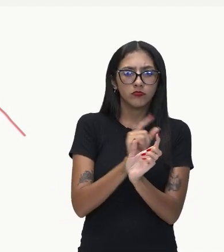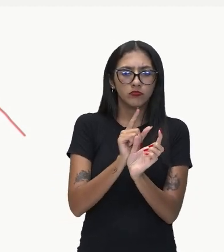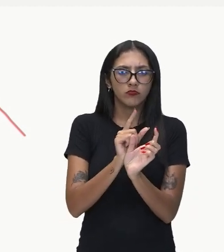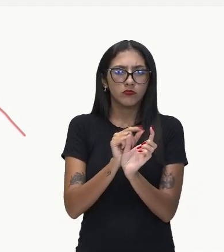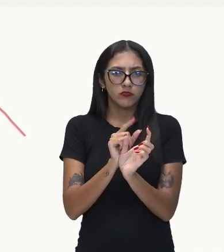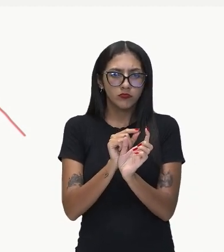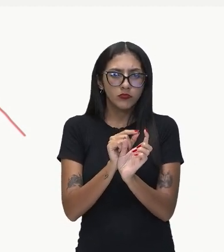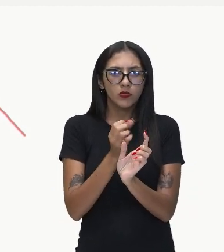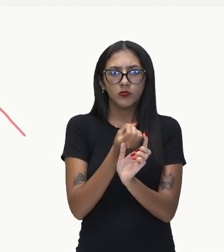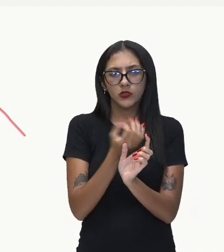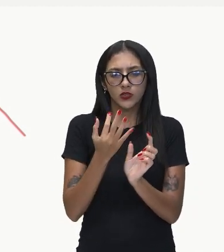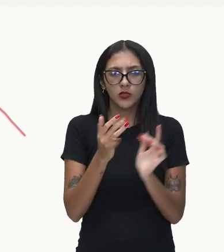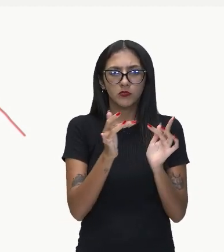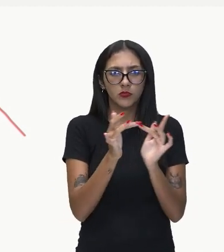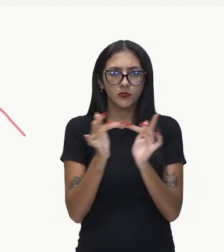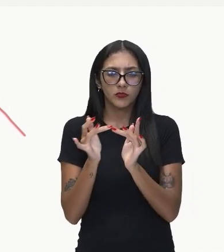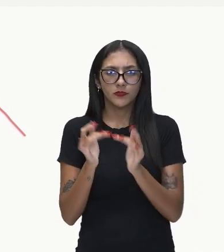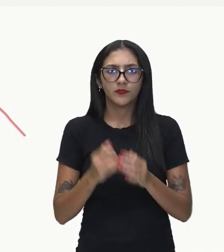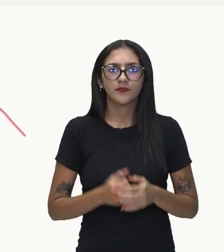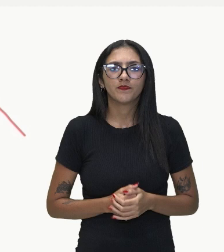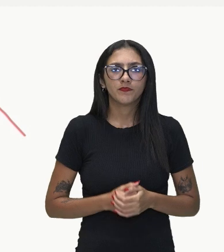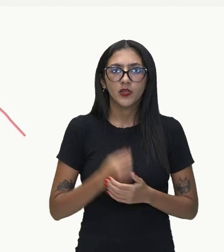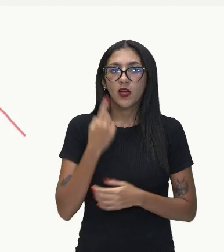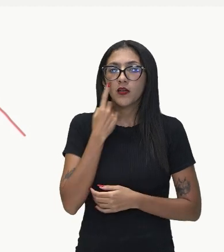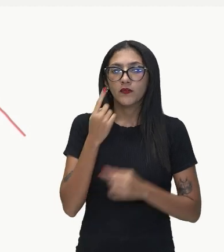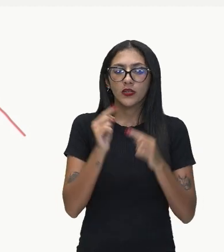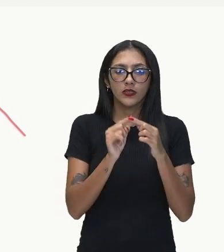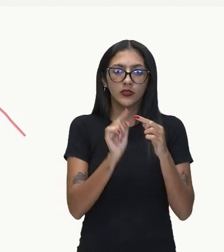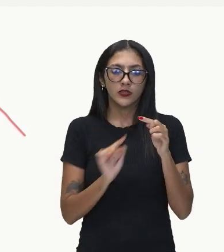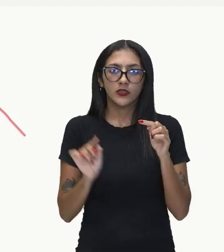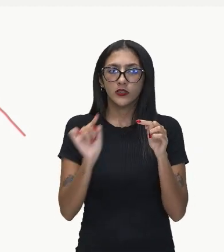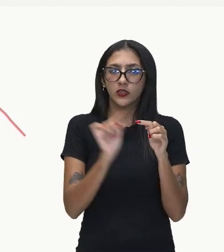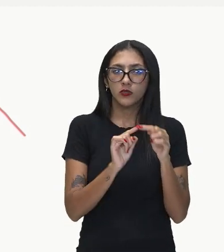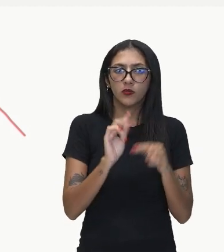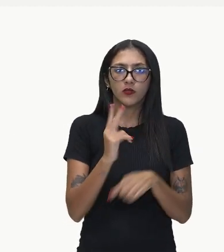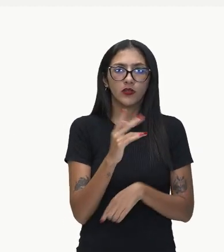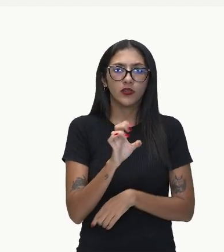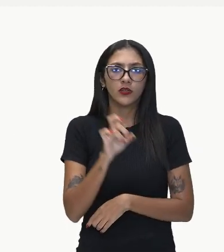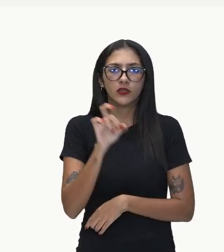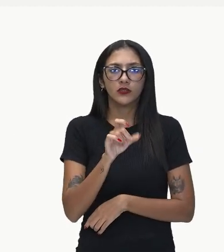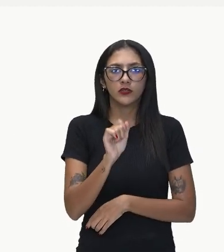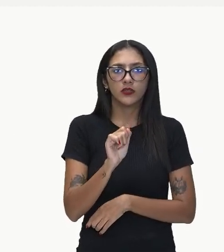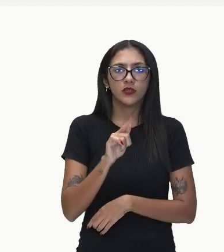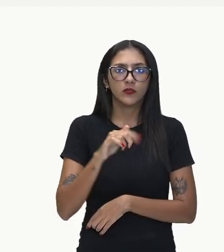sufixo. E aqui fica ciclohexanona.